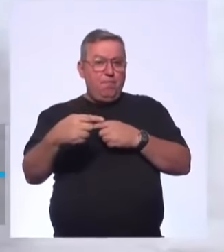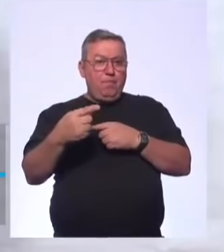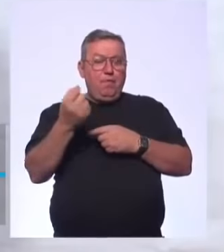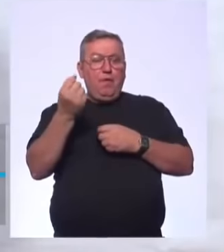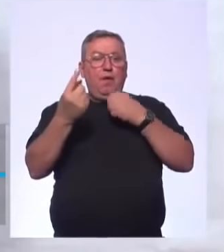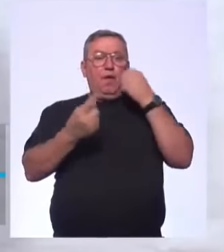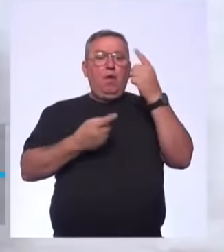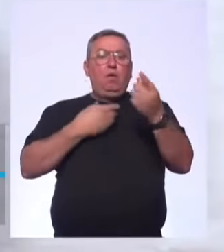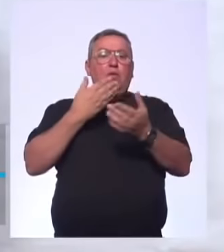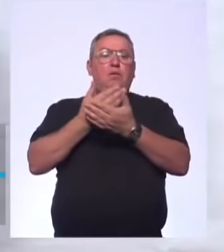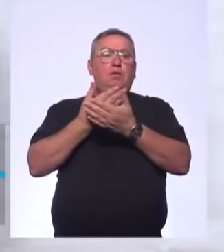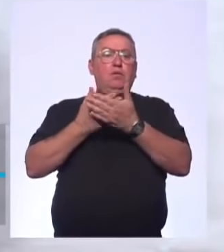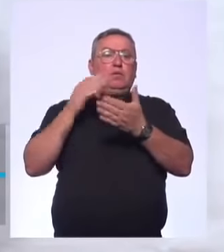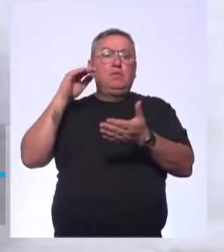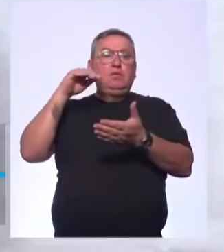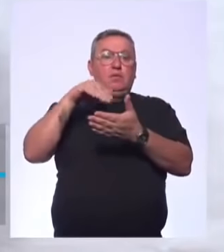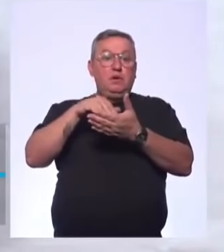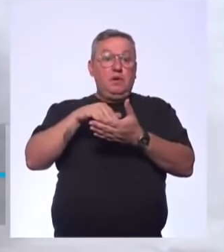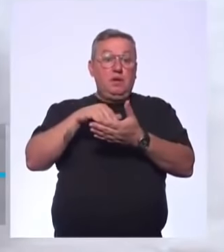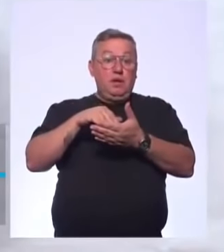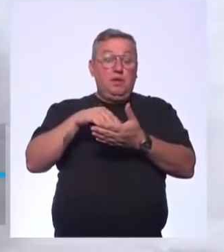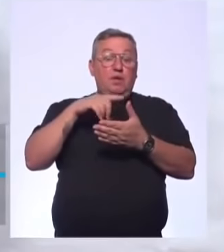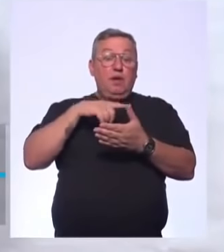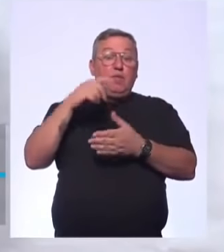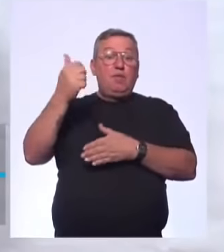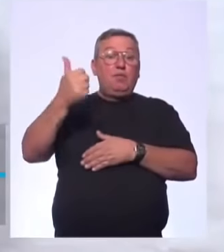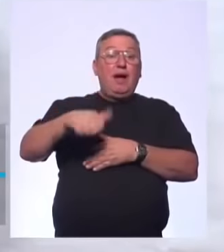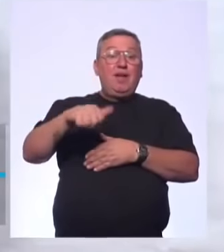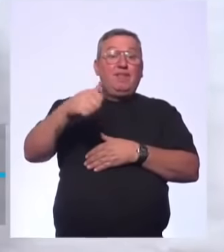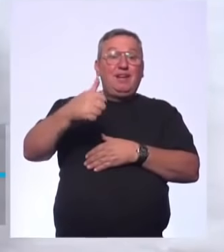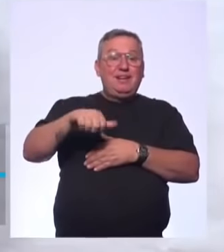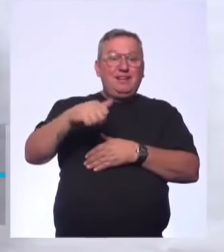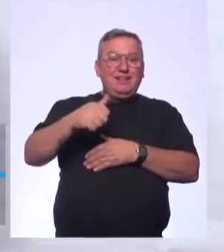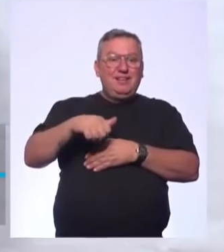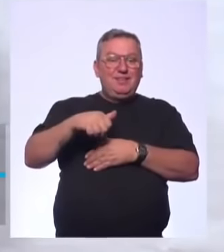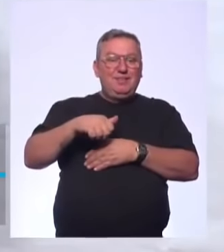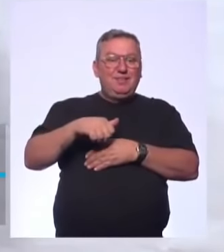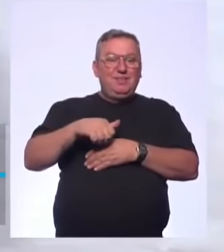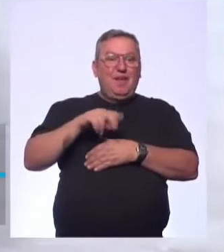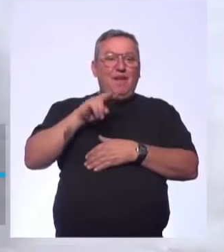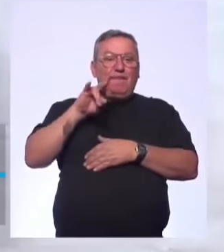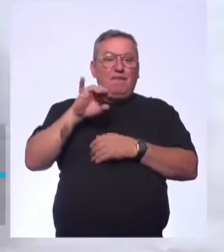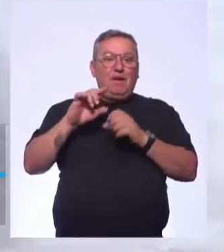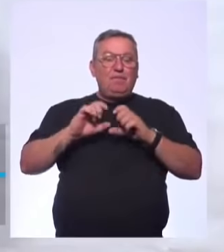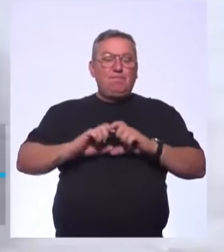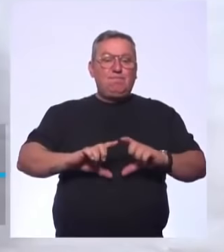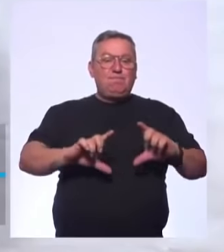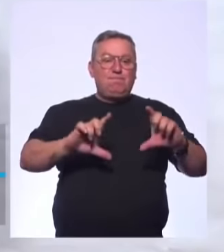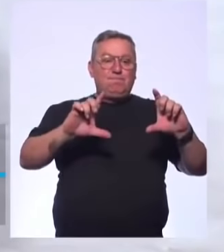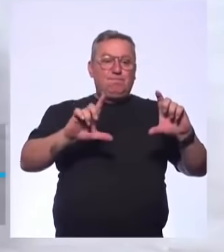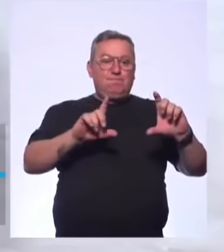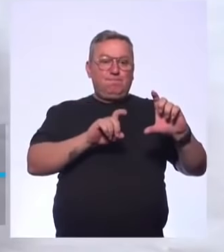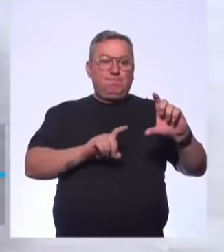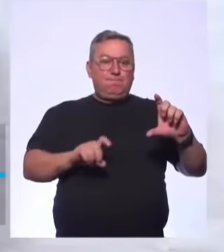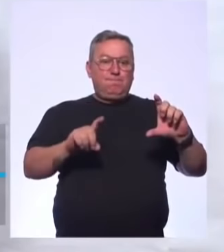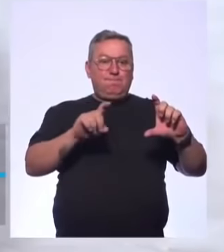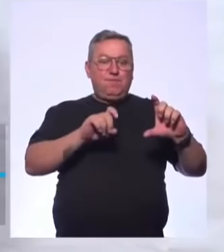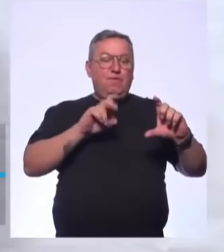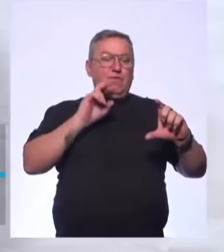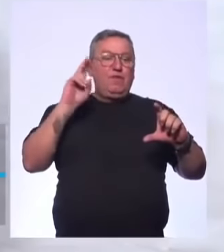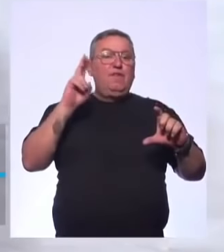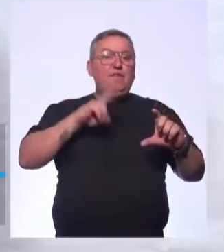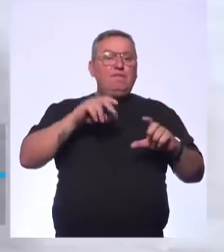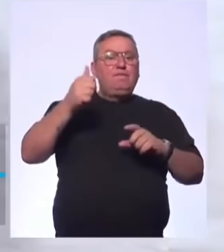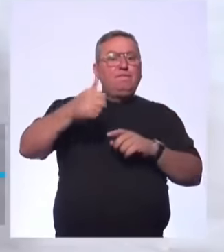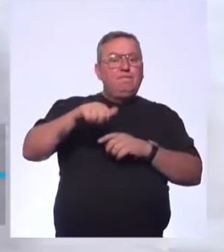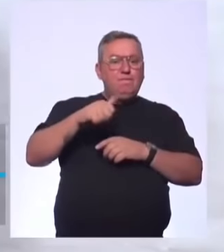algumas aulas, no final da aula, nós temos a avaliação, né? Vai aparecer um link e você vai avaliar as nossas